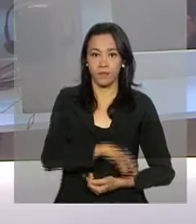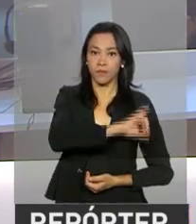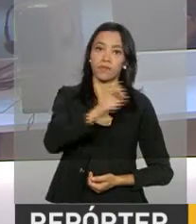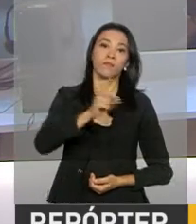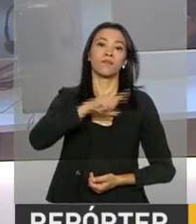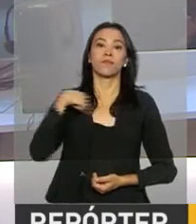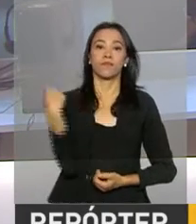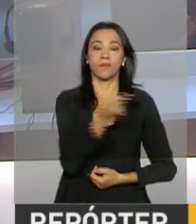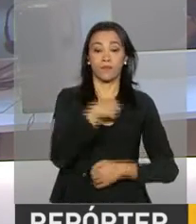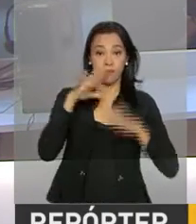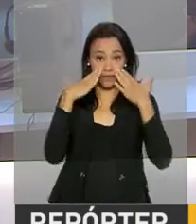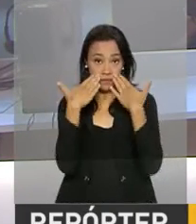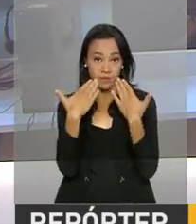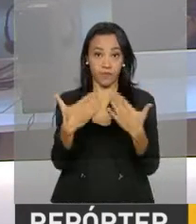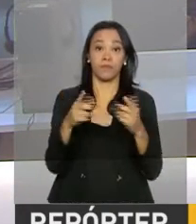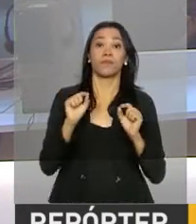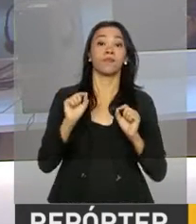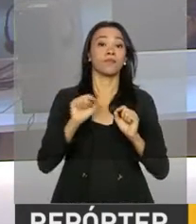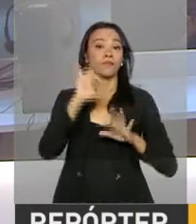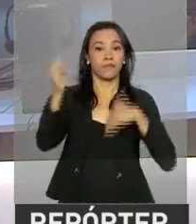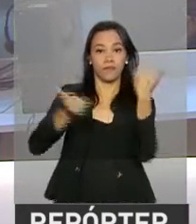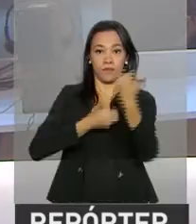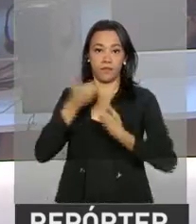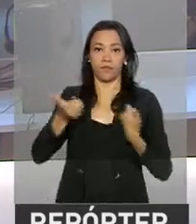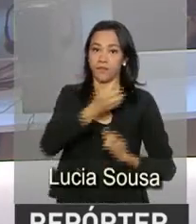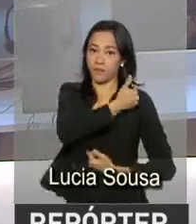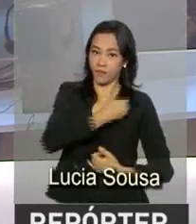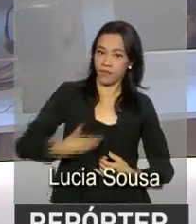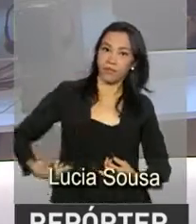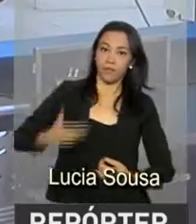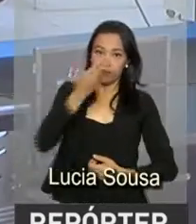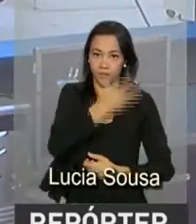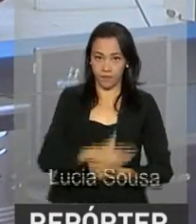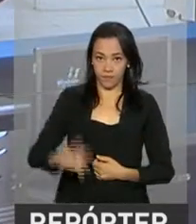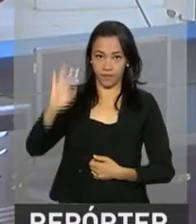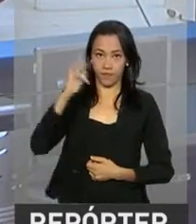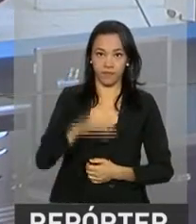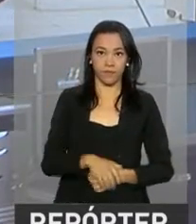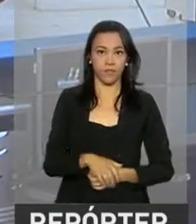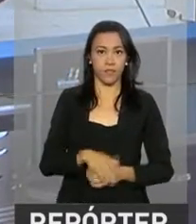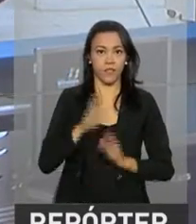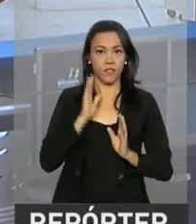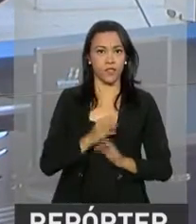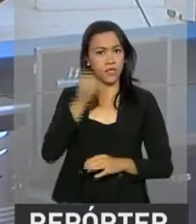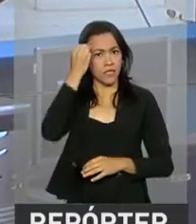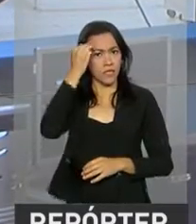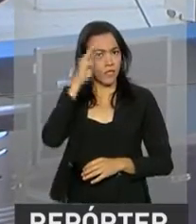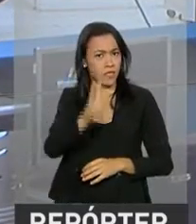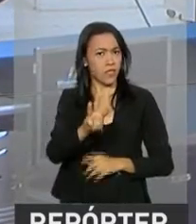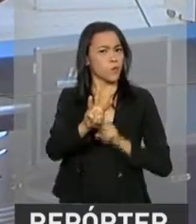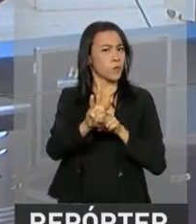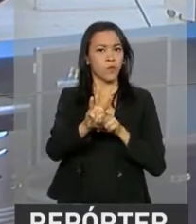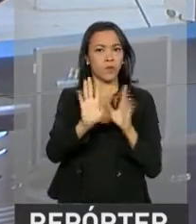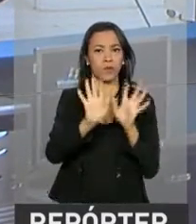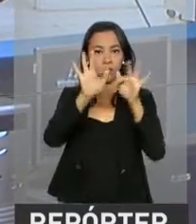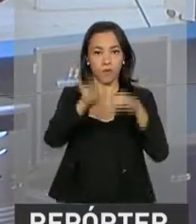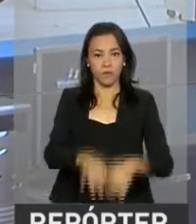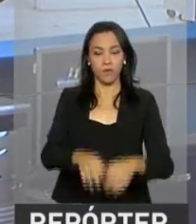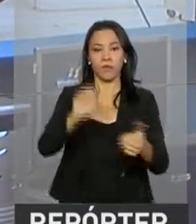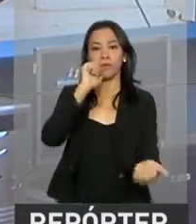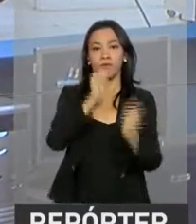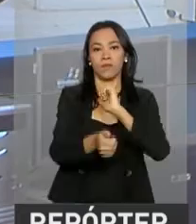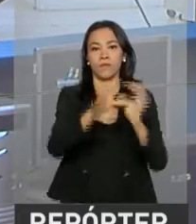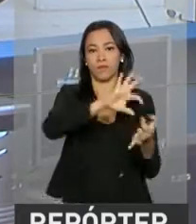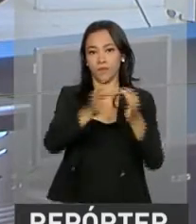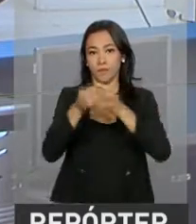Olá, estamos de volta com o repórter NBR e as notícias do governo federal. Estamos a 3 dias do encerramento das Paralimpíadas. O